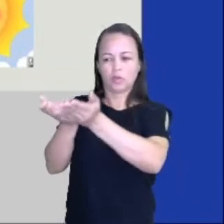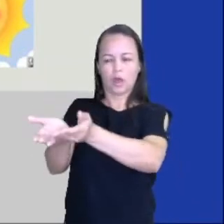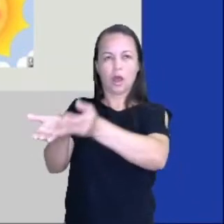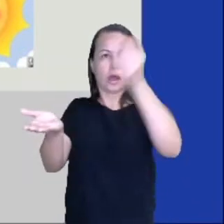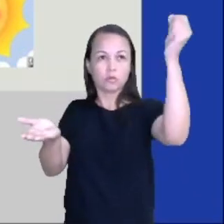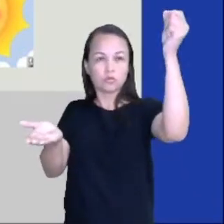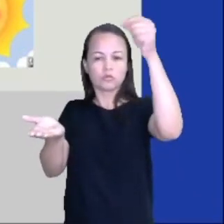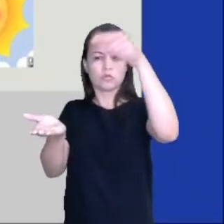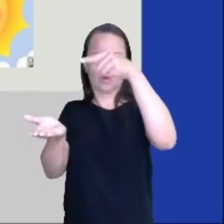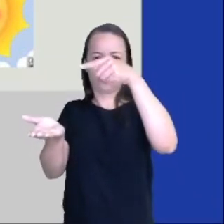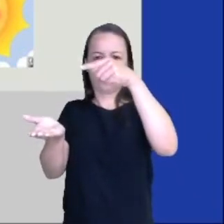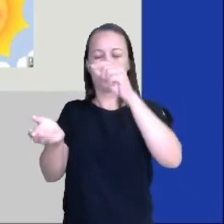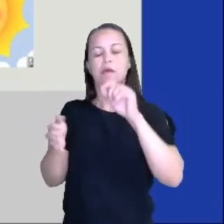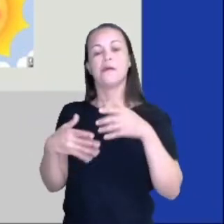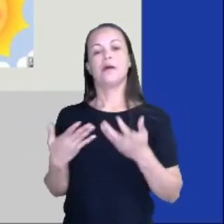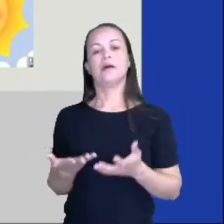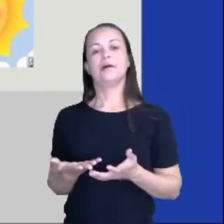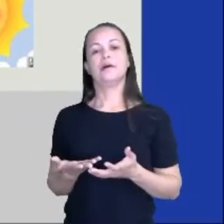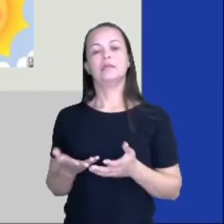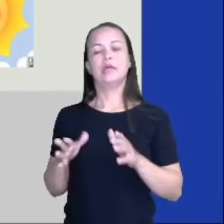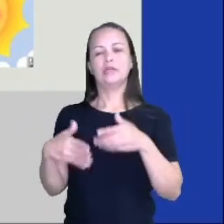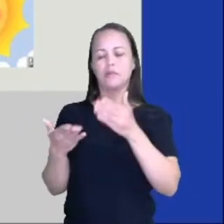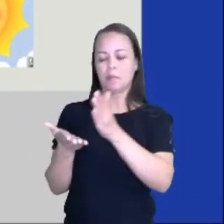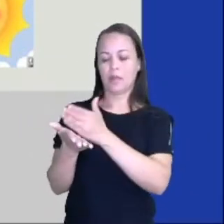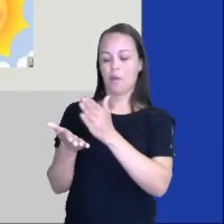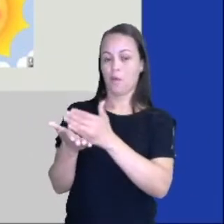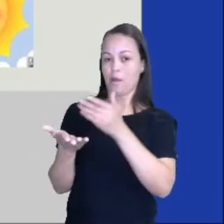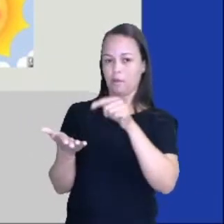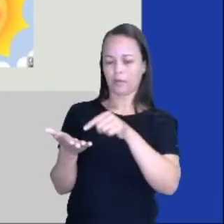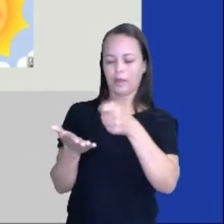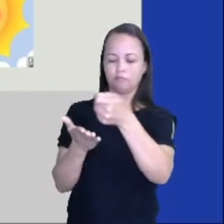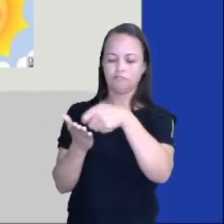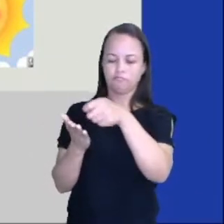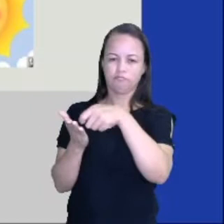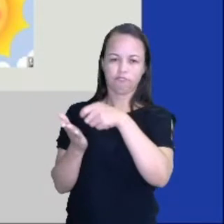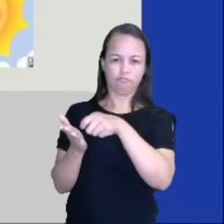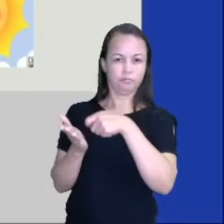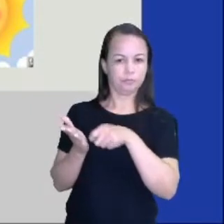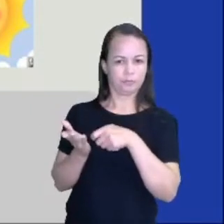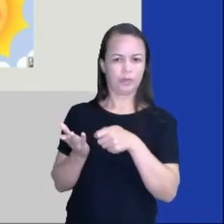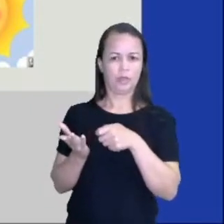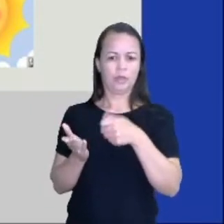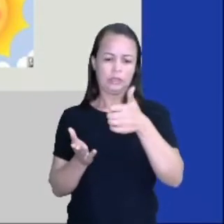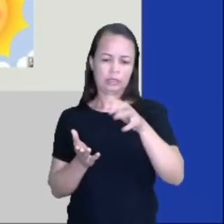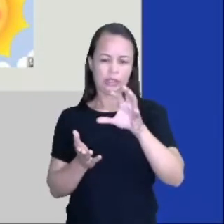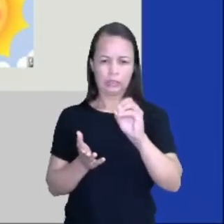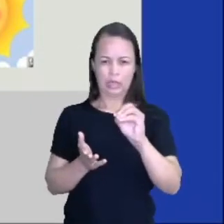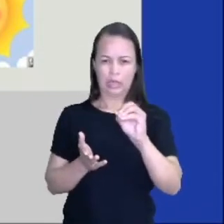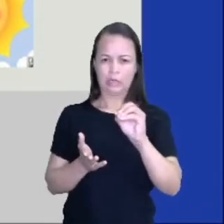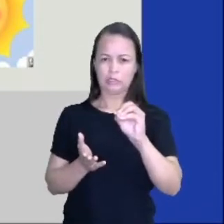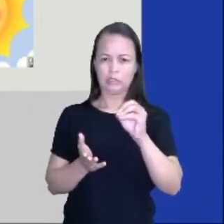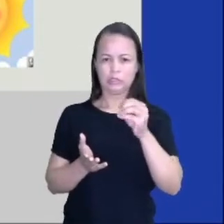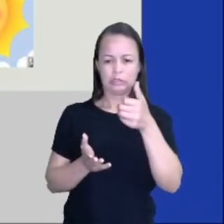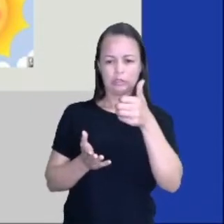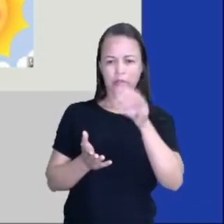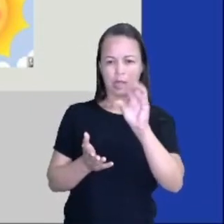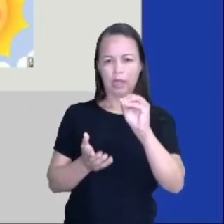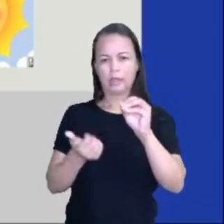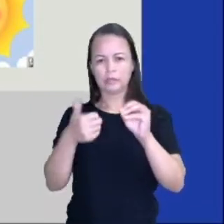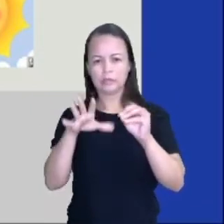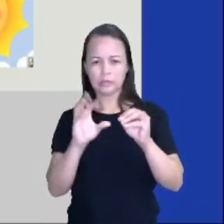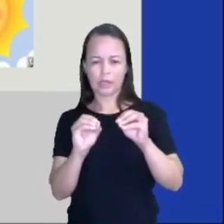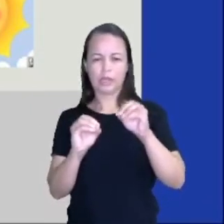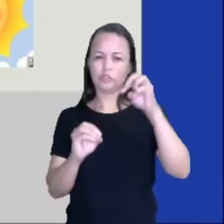sol. E aí você vai pegar no caderno, né, uma folhinha e vai anotar de 10 em 10 minutos, você pode escolher de 20 em